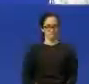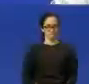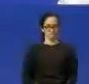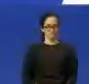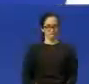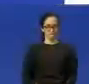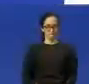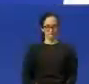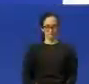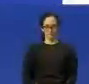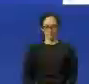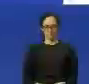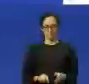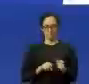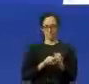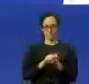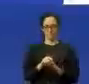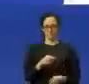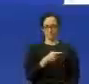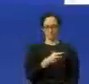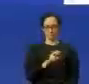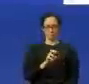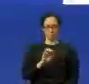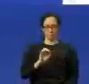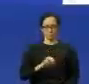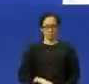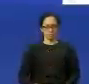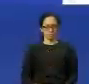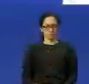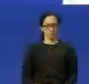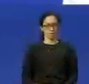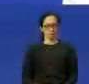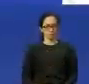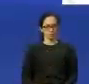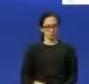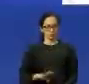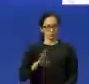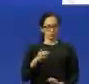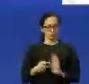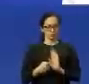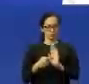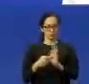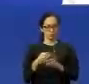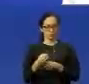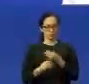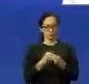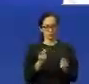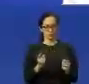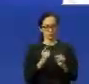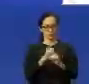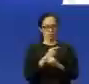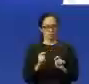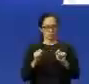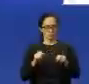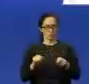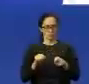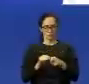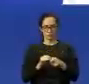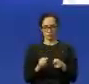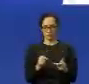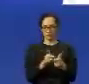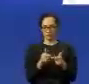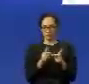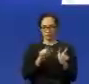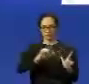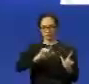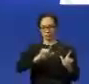ok? A questão número 150 é aquela que o quadro na parede, a pintura lá se desloca, né? E por um problema de fixação nos